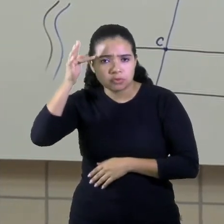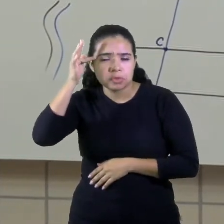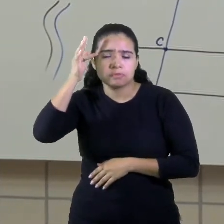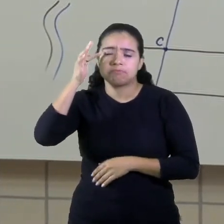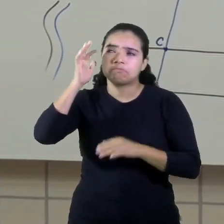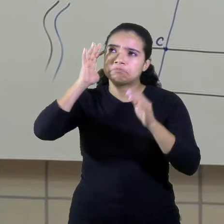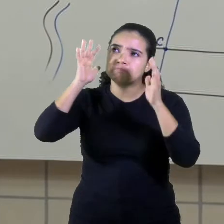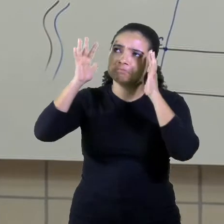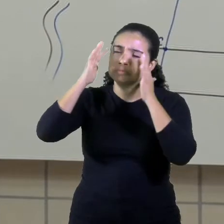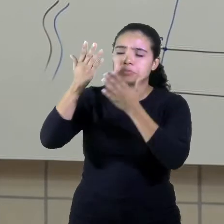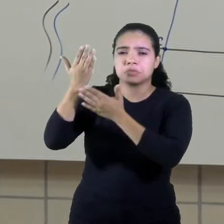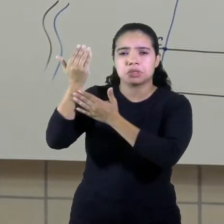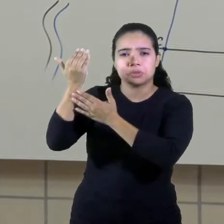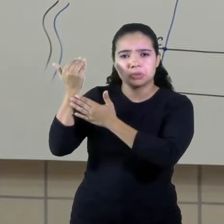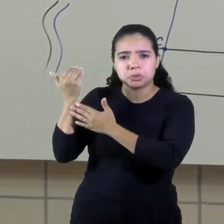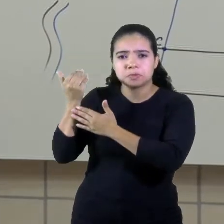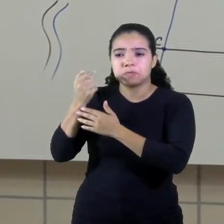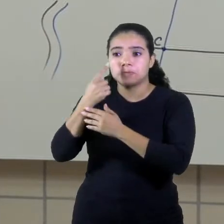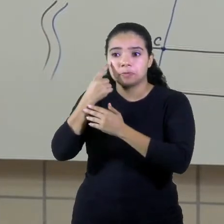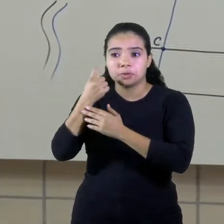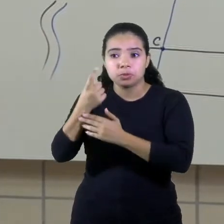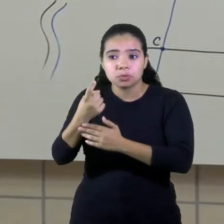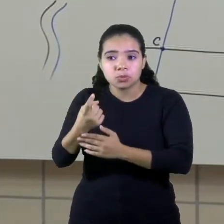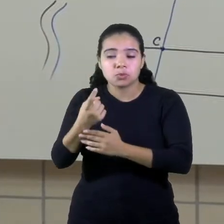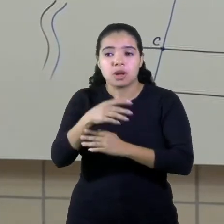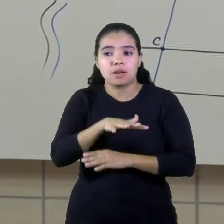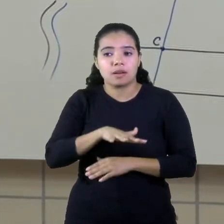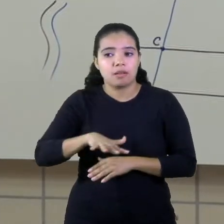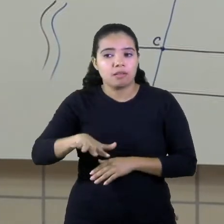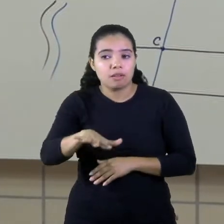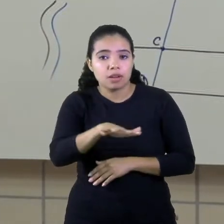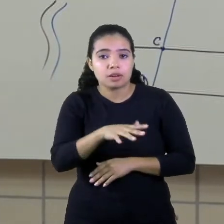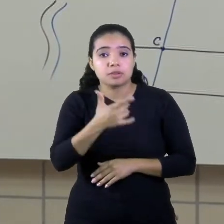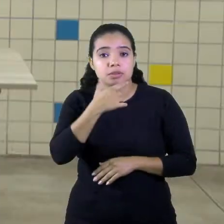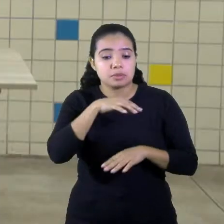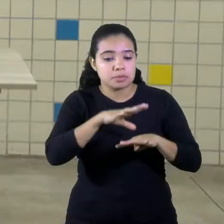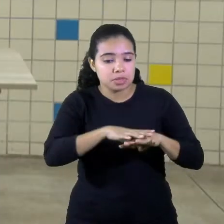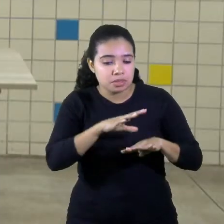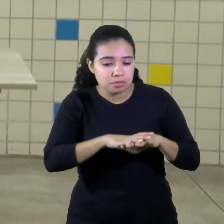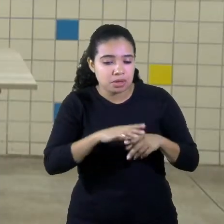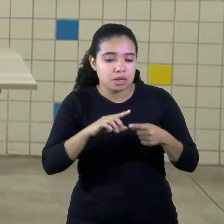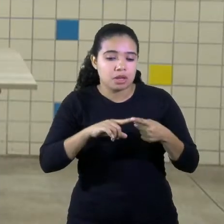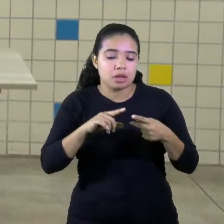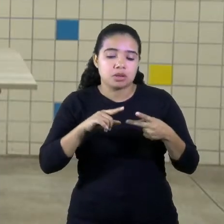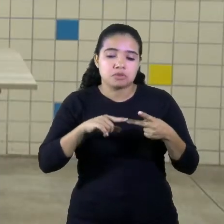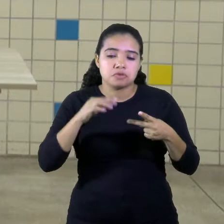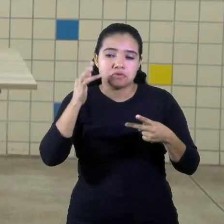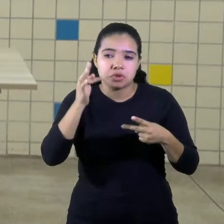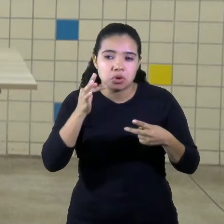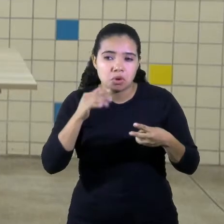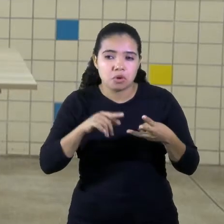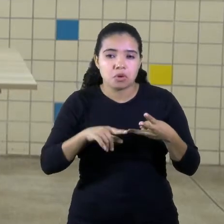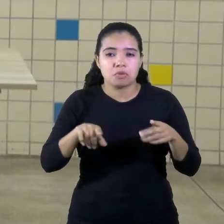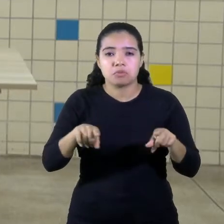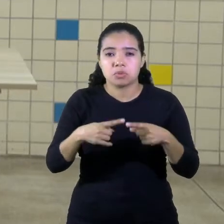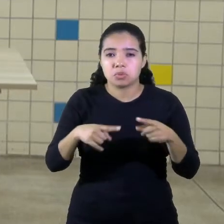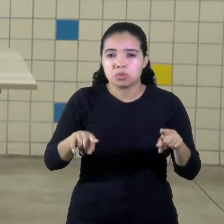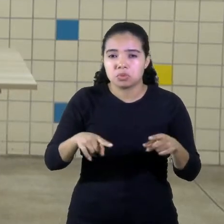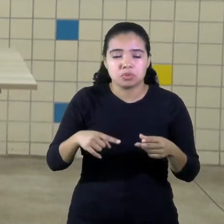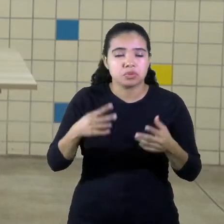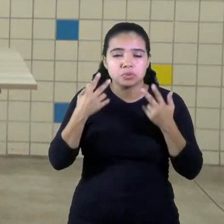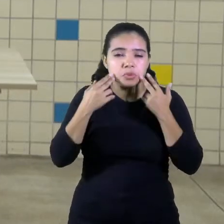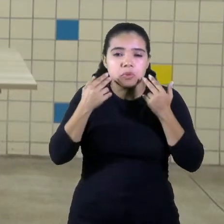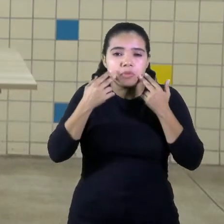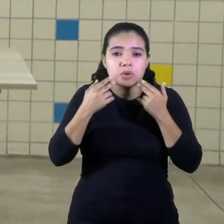tinham maior interesse em grandes áreas. Normalmente quem era matemático, era filósofo, era músico, era muito